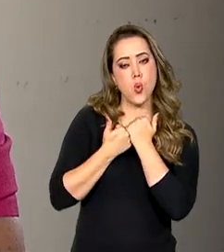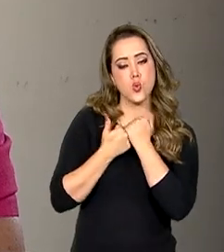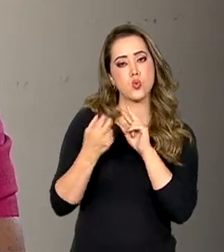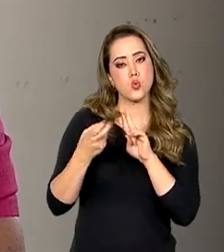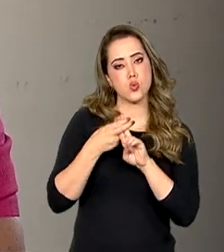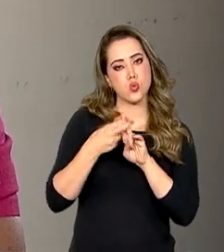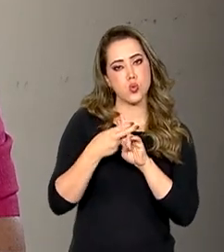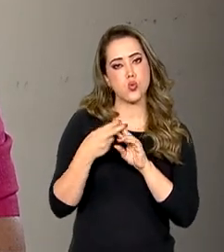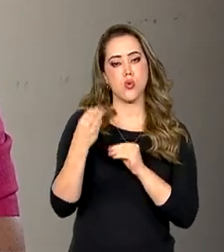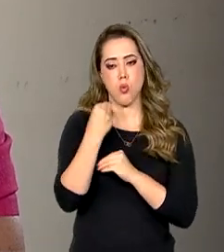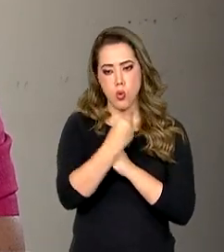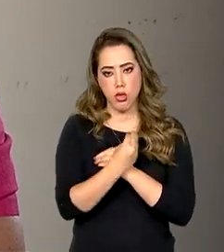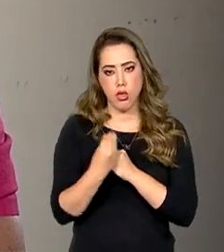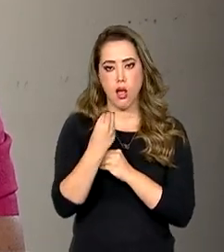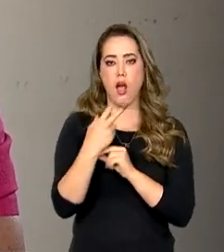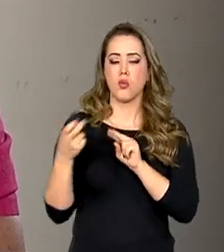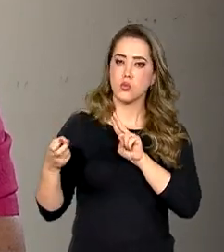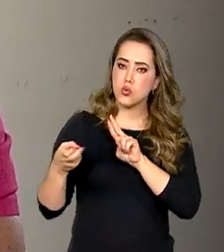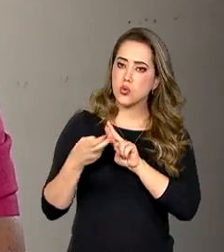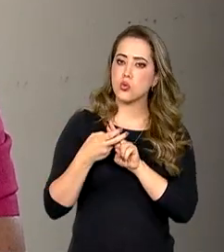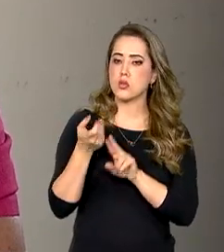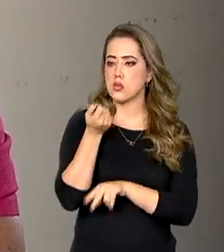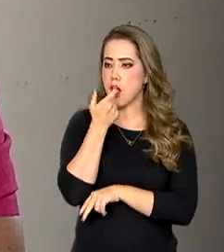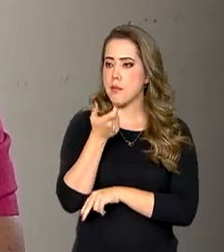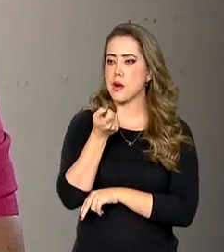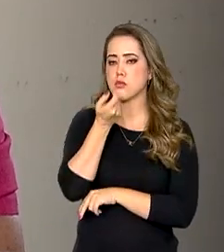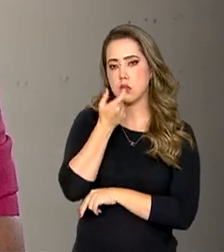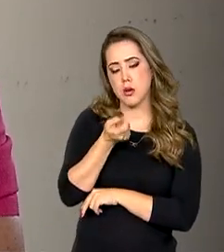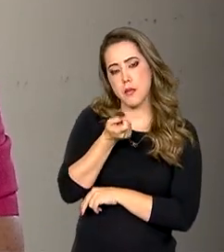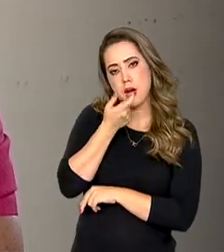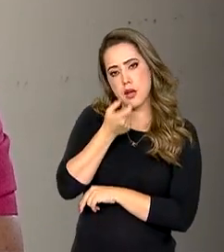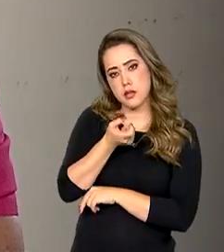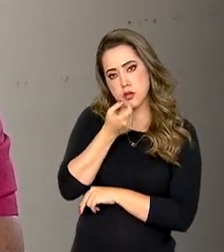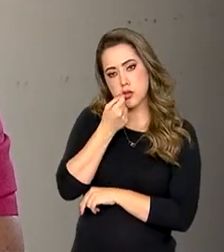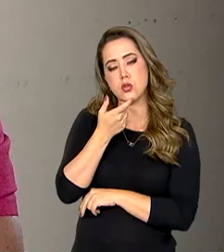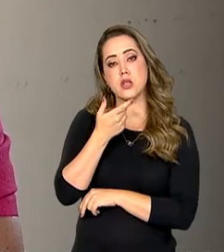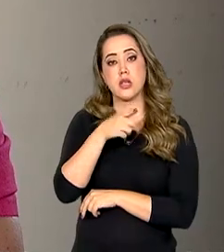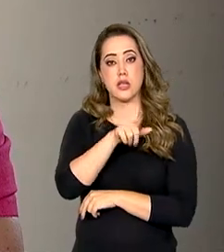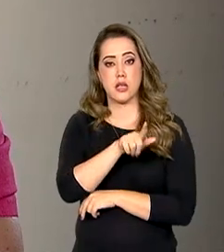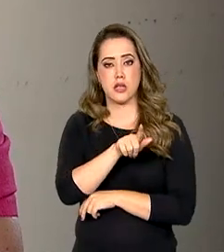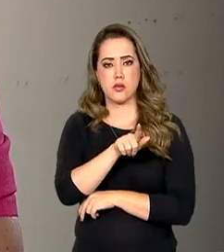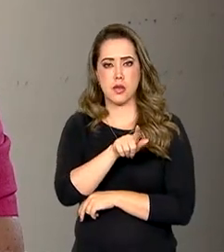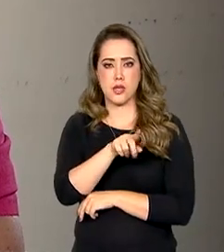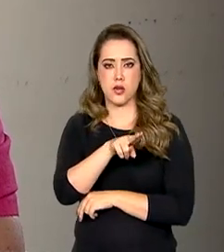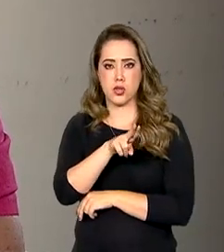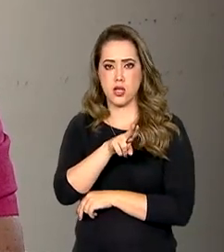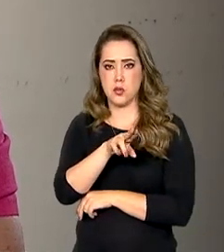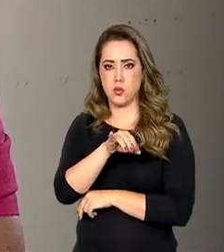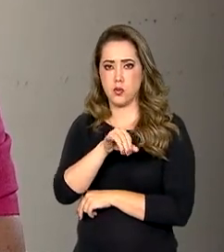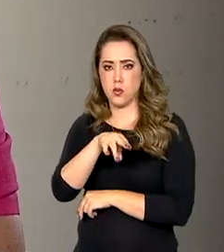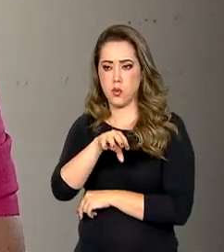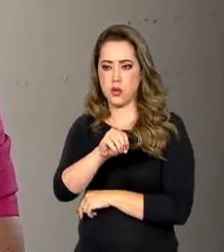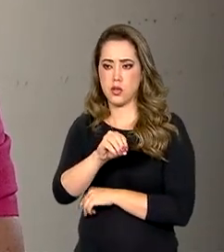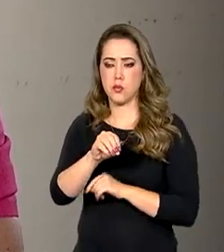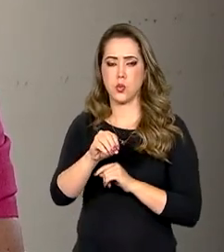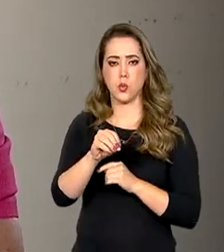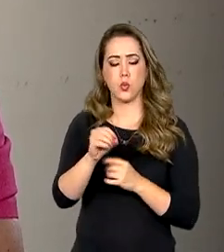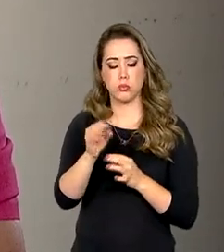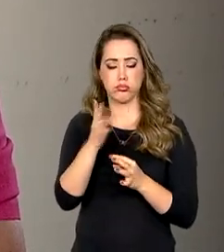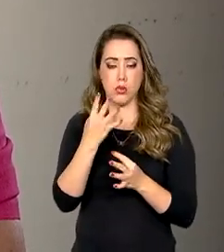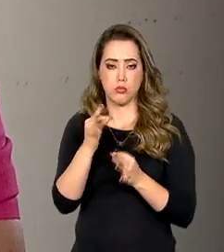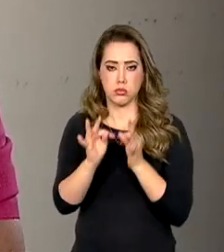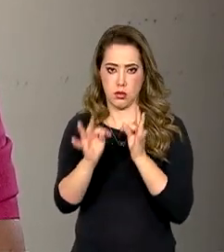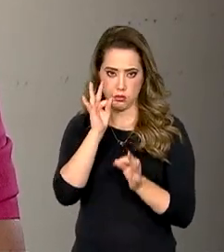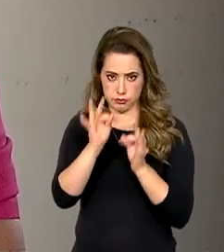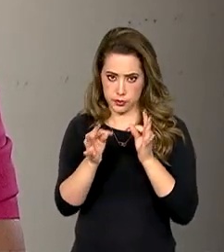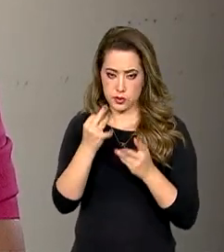tratando pelo SUS. Eu estou tomando meu medicamento todo dia, que é uma quimioterapia, através do comprimido. E estou fazendo a